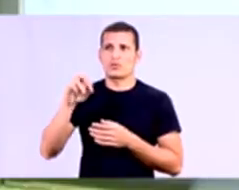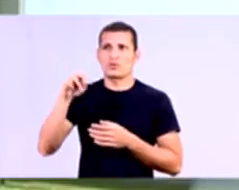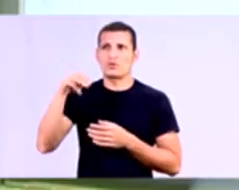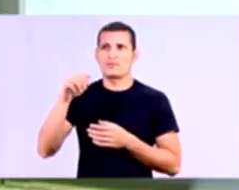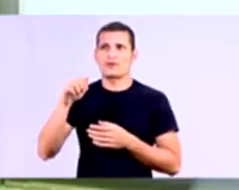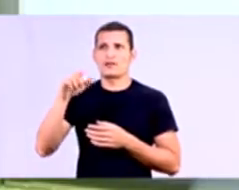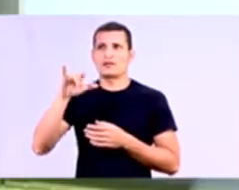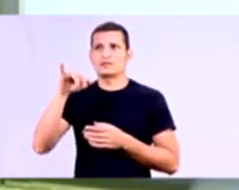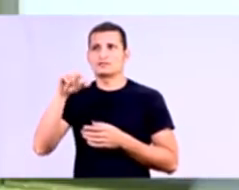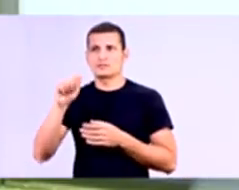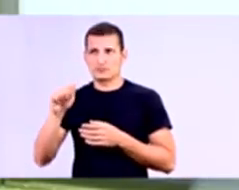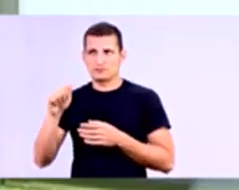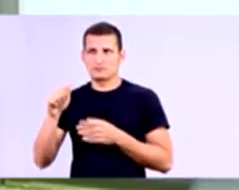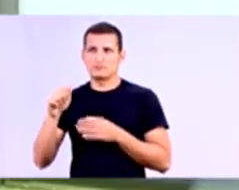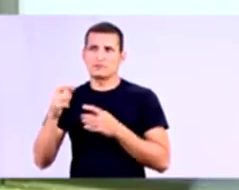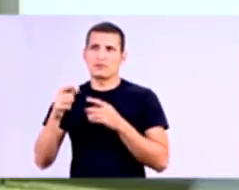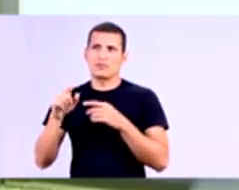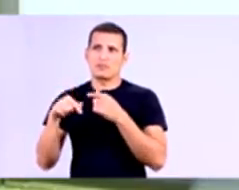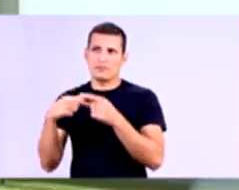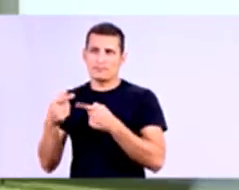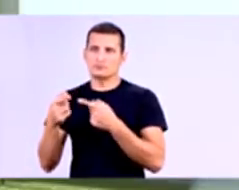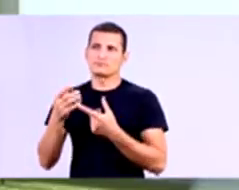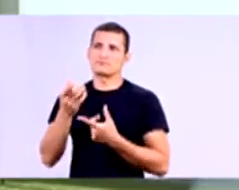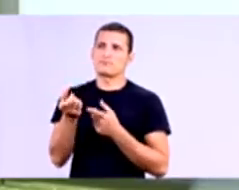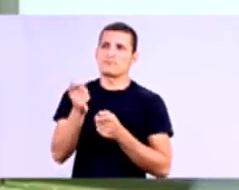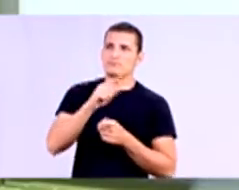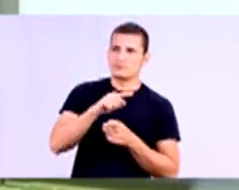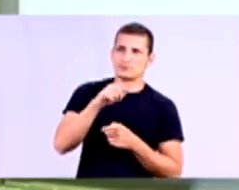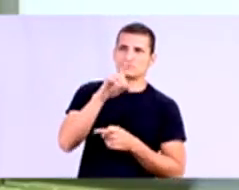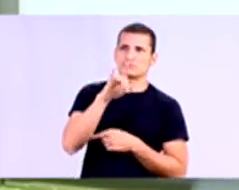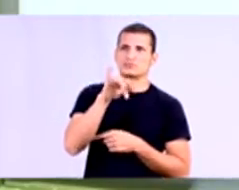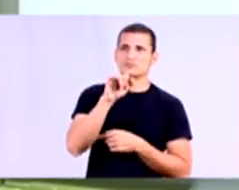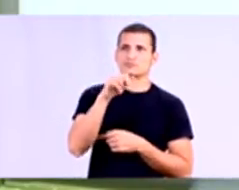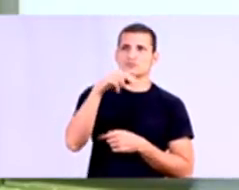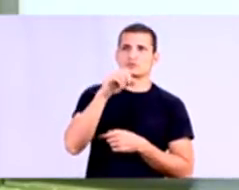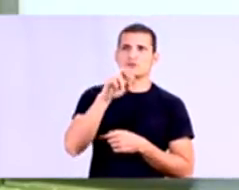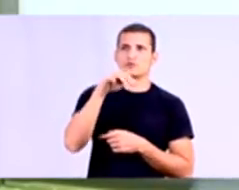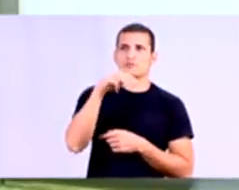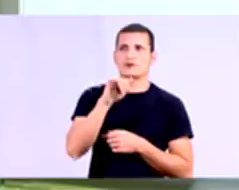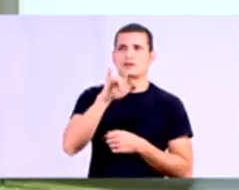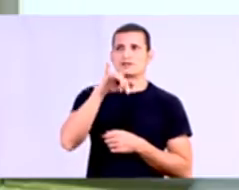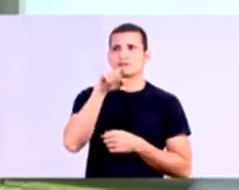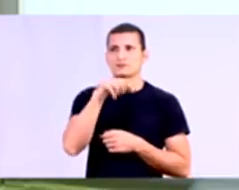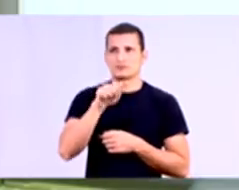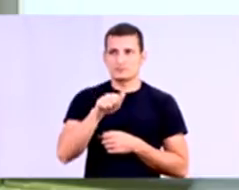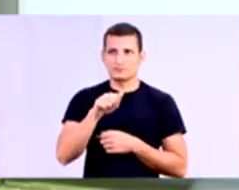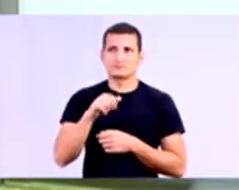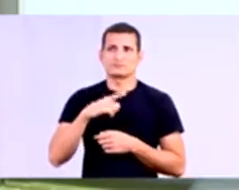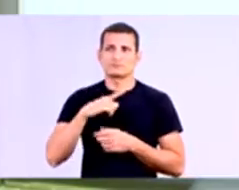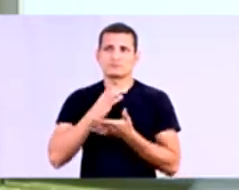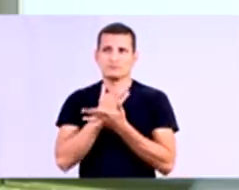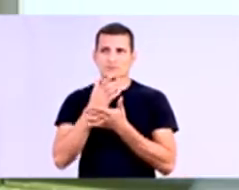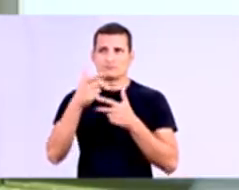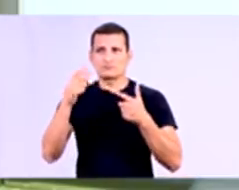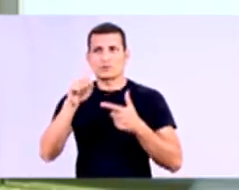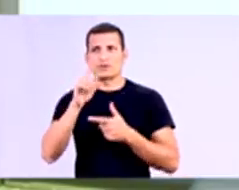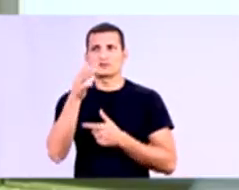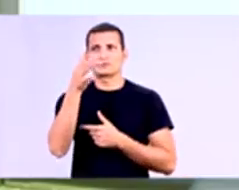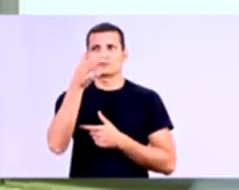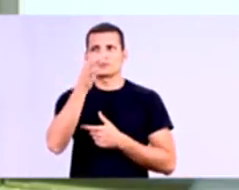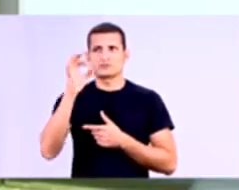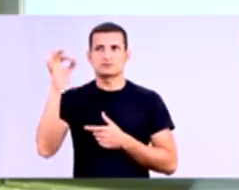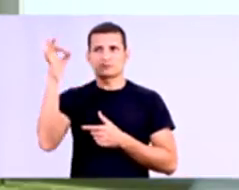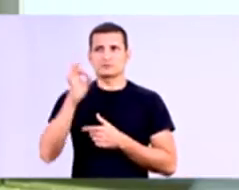depois desnormaliza para atender uma performance. Então, tem muita coisa que não é 100% certo, tá,